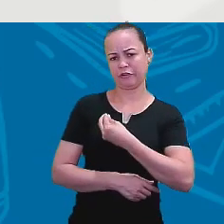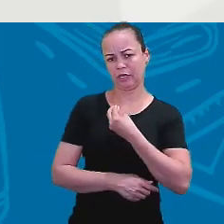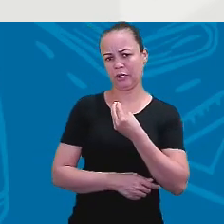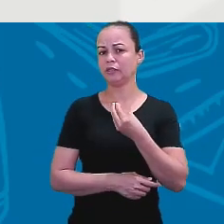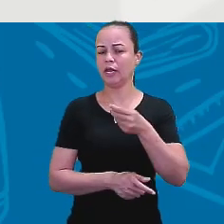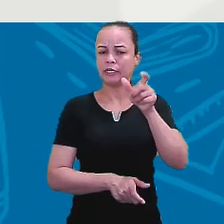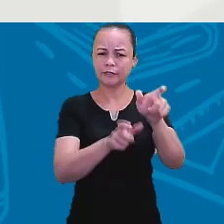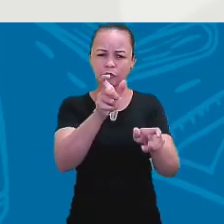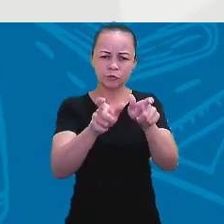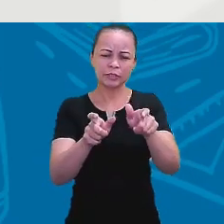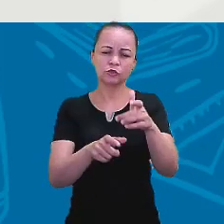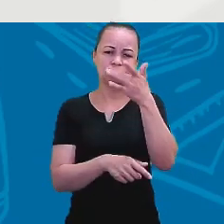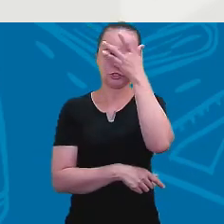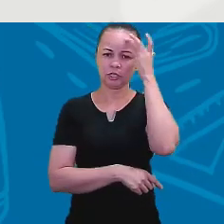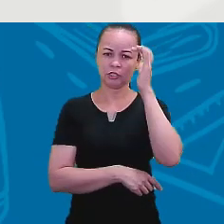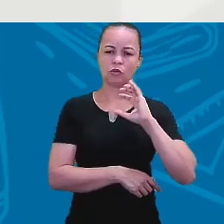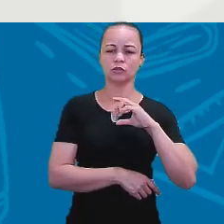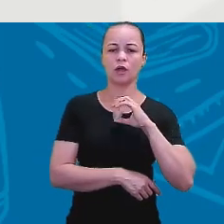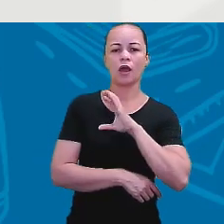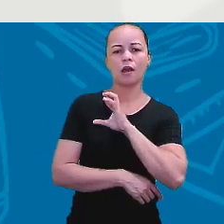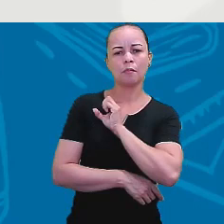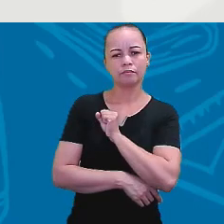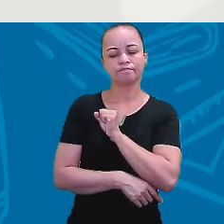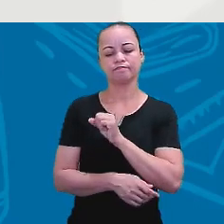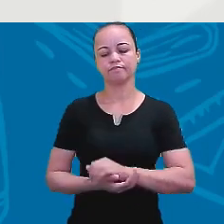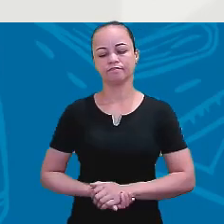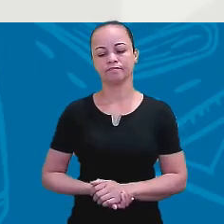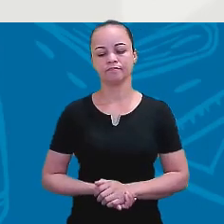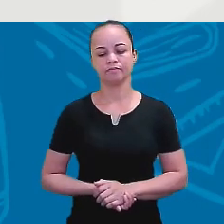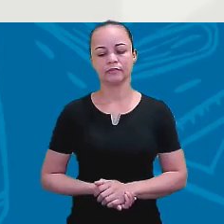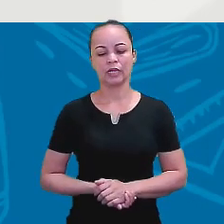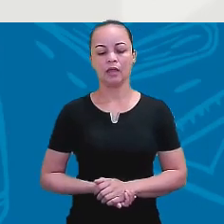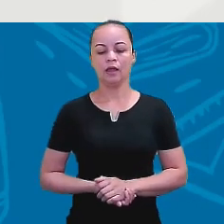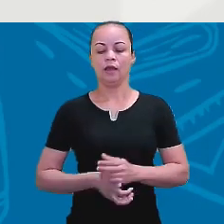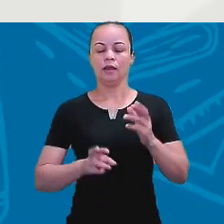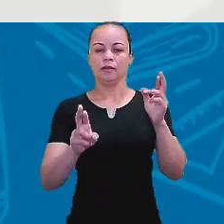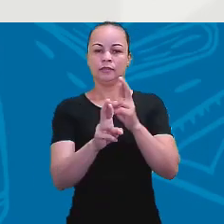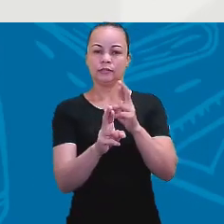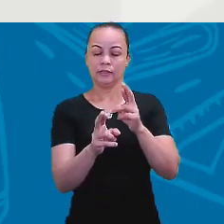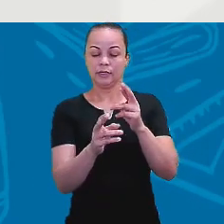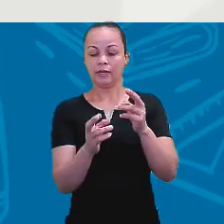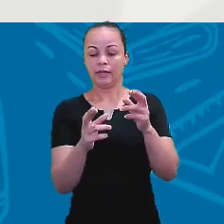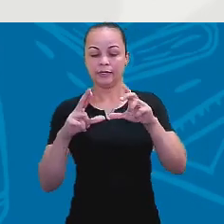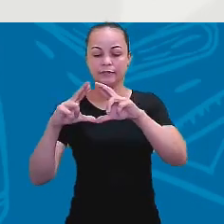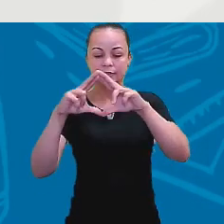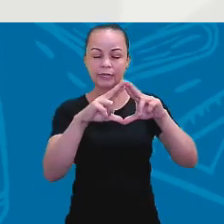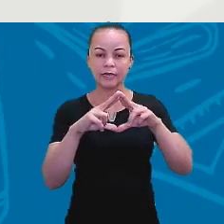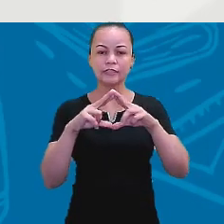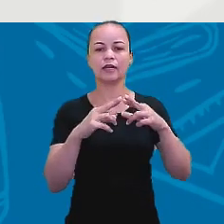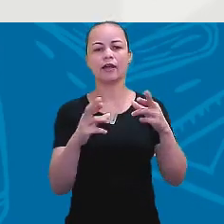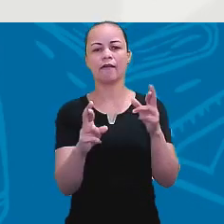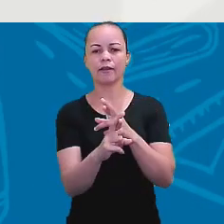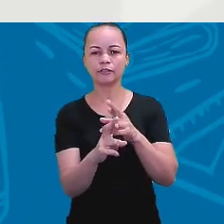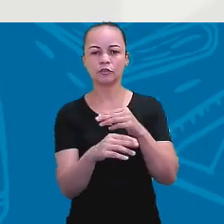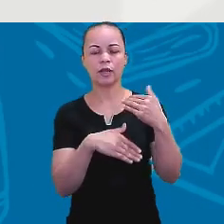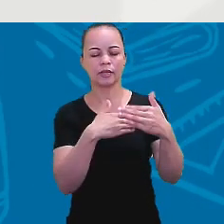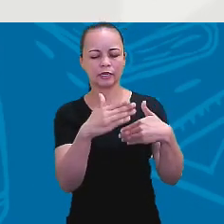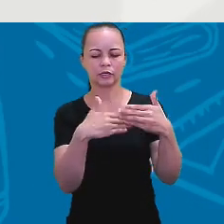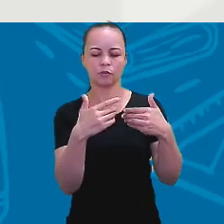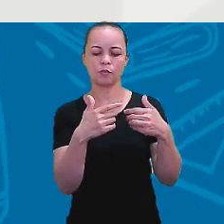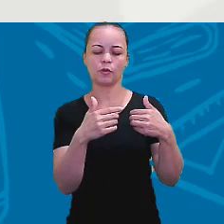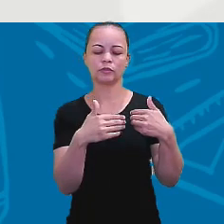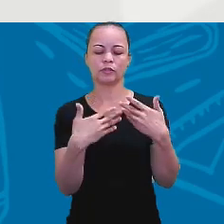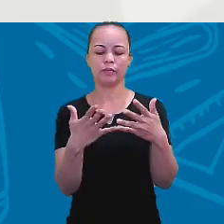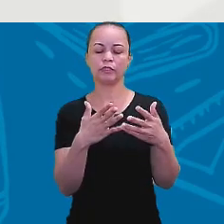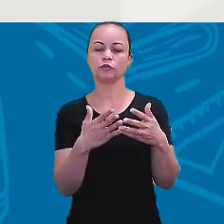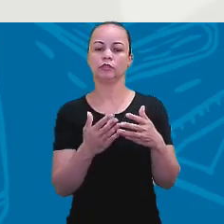das pessoas que a gente ama. A reciclagem está relacionada com o reprocessamento de um item, tá